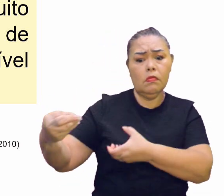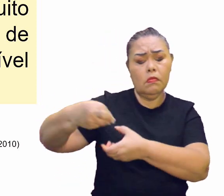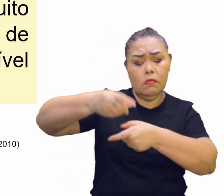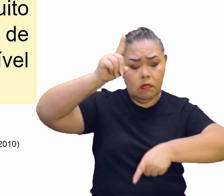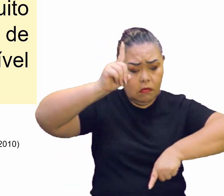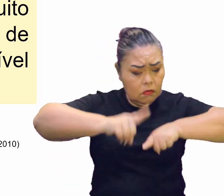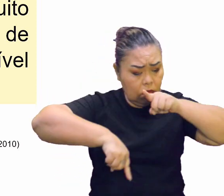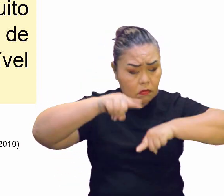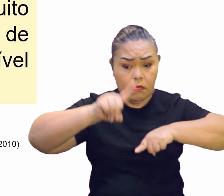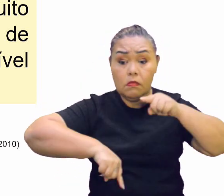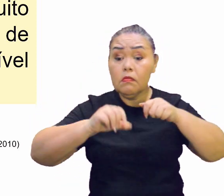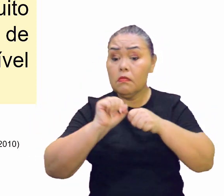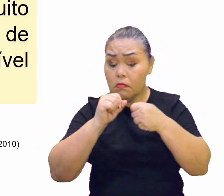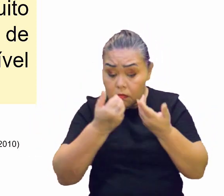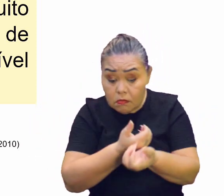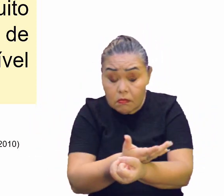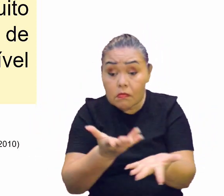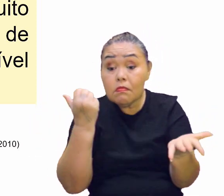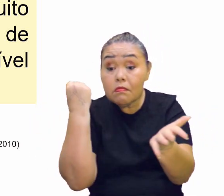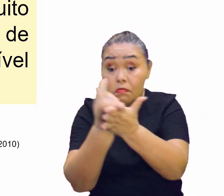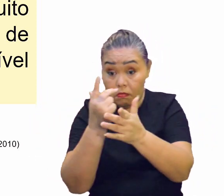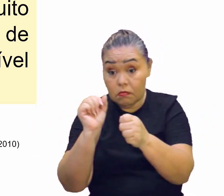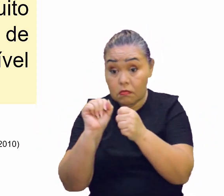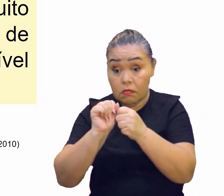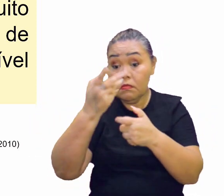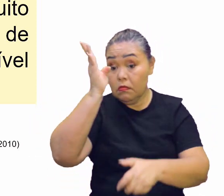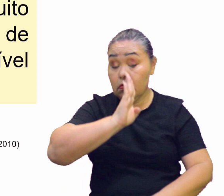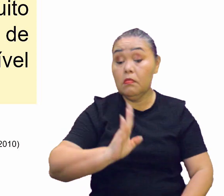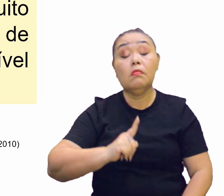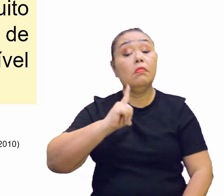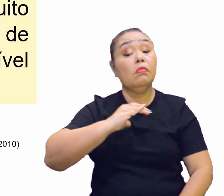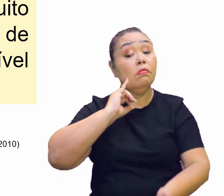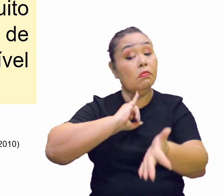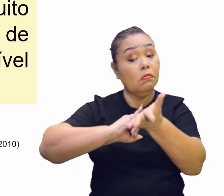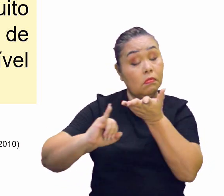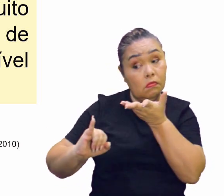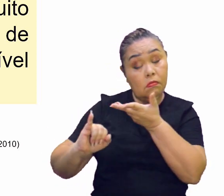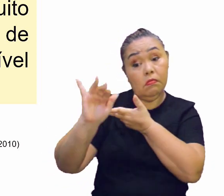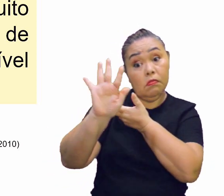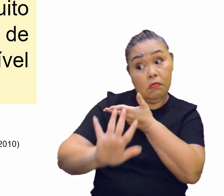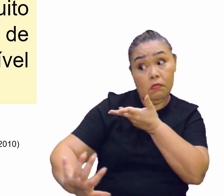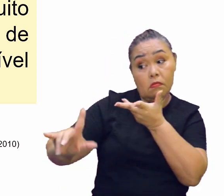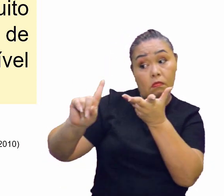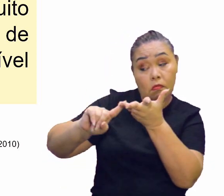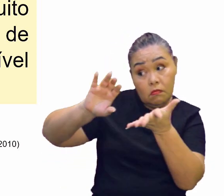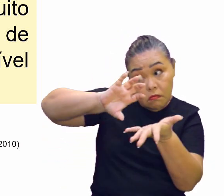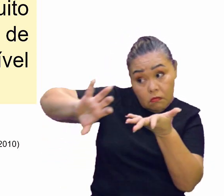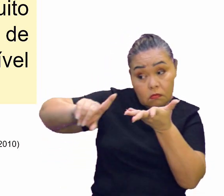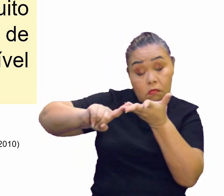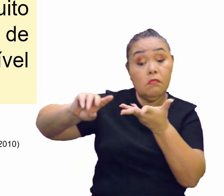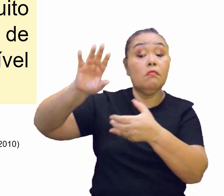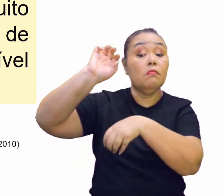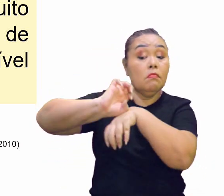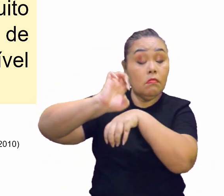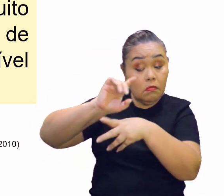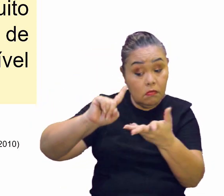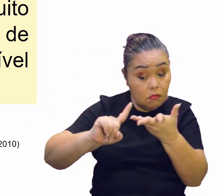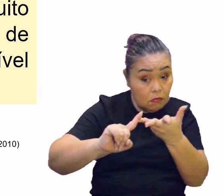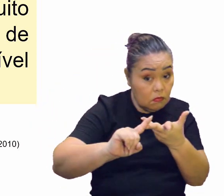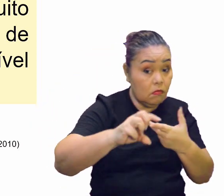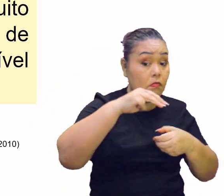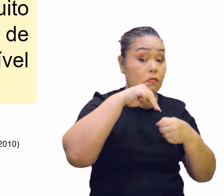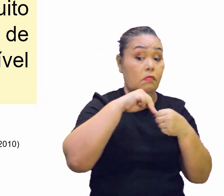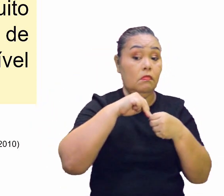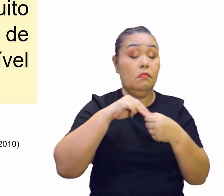nos produtos brasileiros, fora os outros, né? Porque nós temos impostos em escala federal, escala estadual e